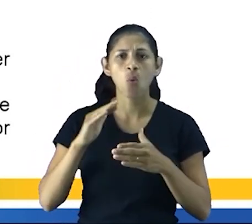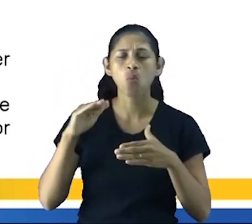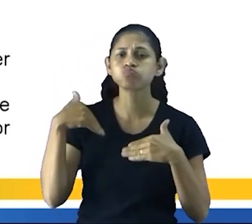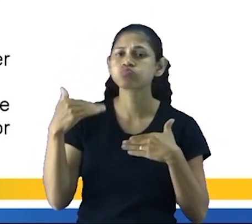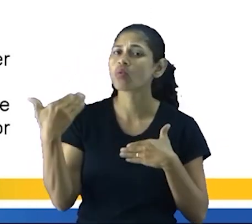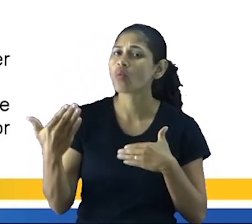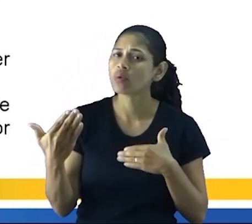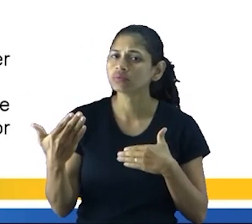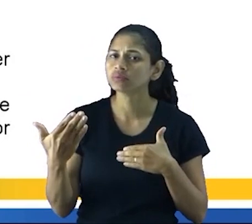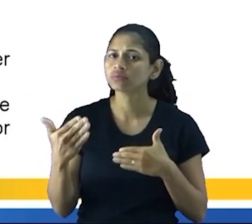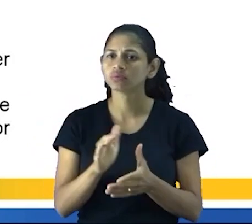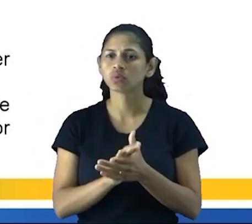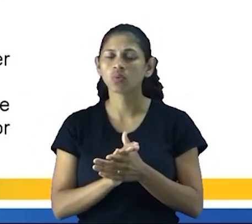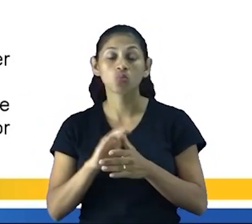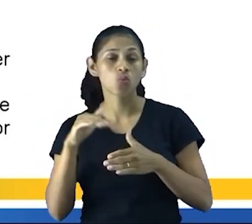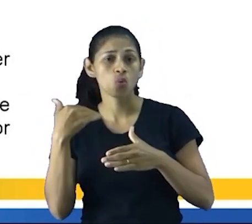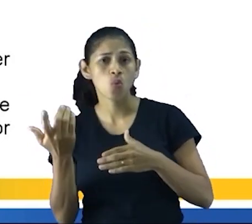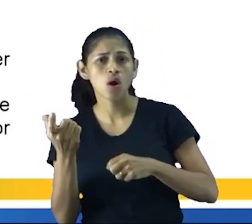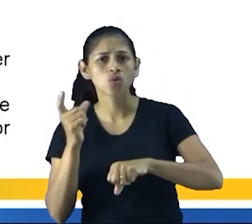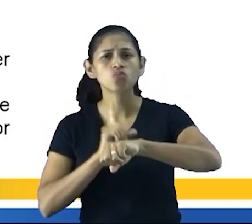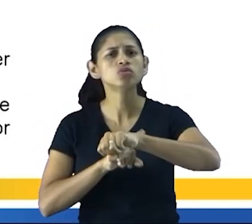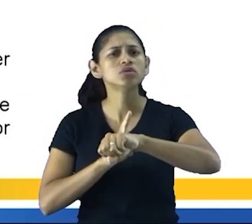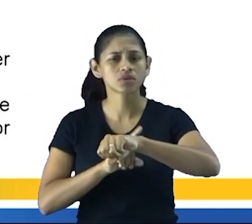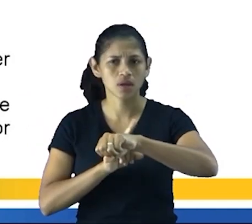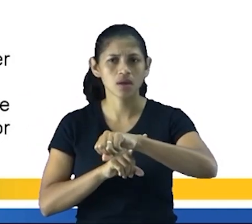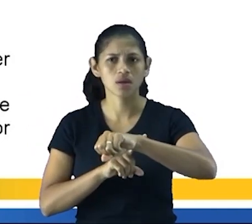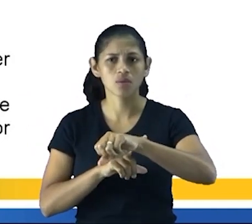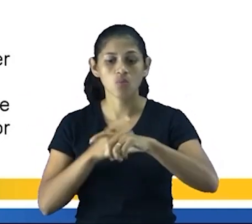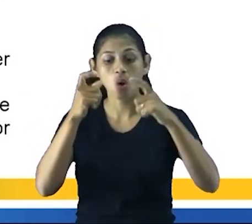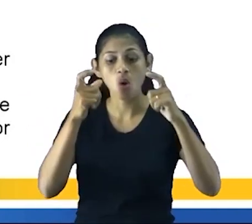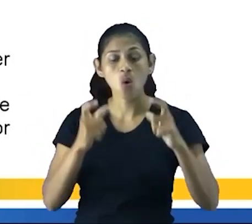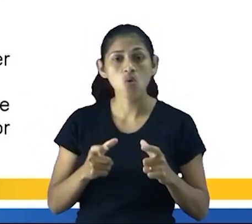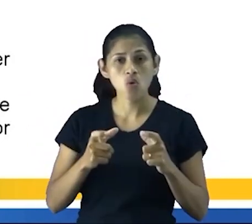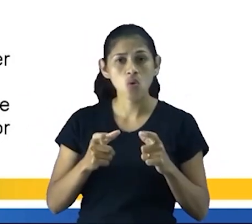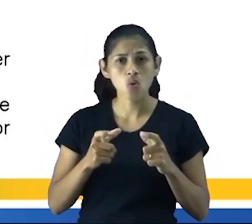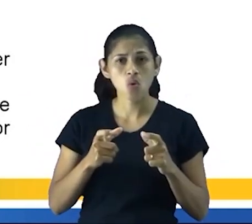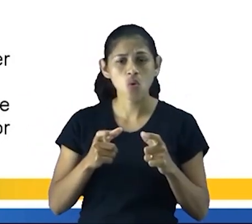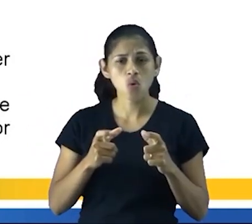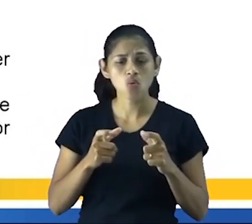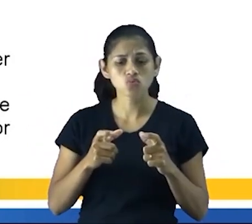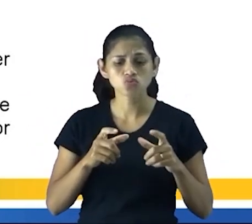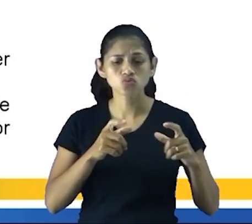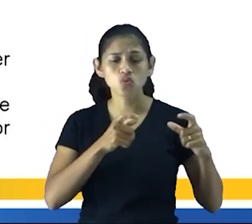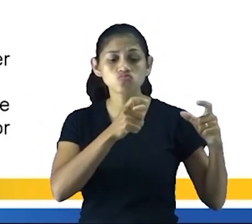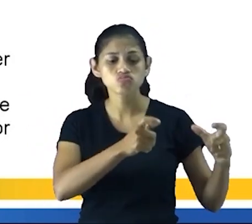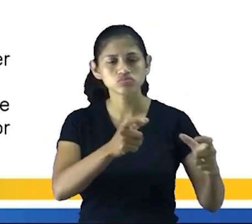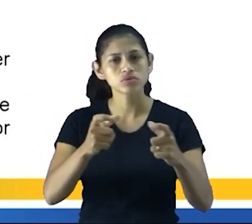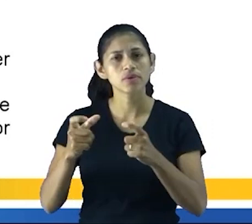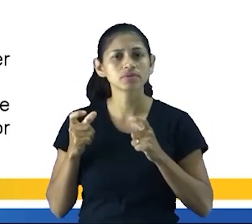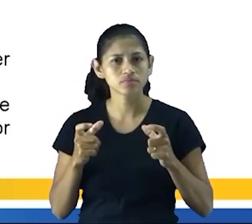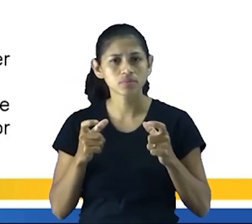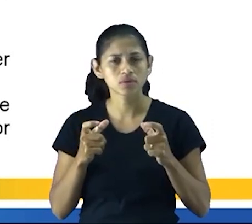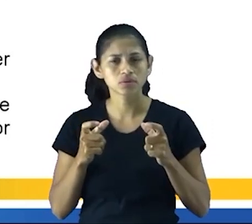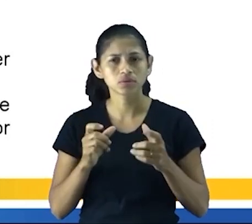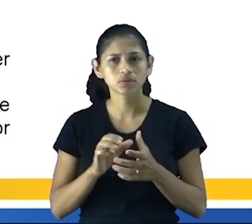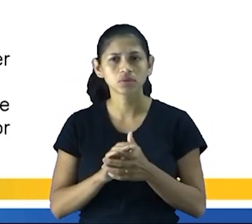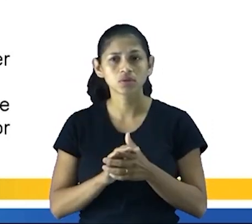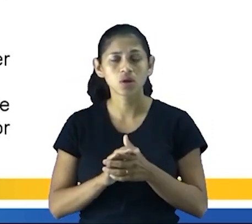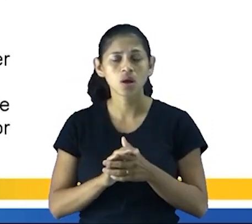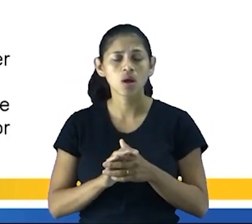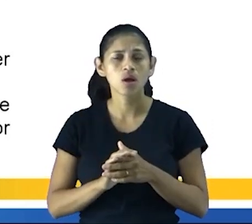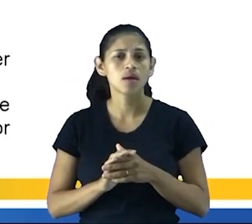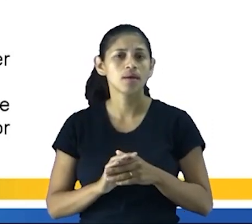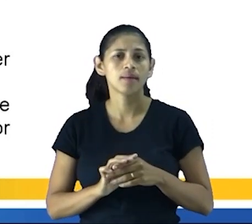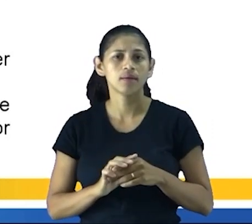qual é o tempo que aquela história está sendo contada, onde, né, ou seja, qual é o espaço, certo? E por